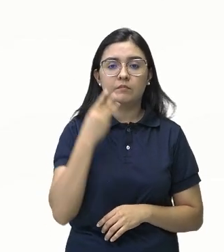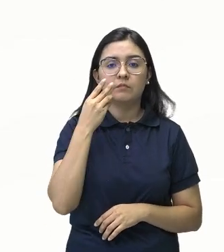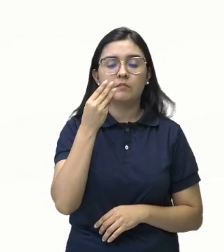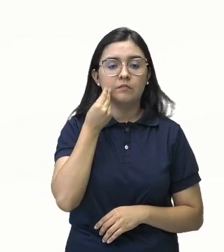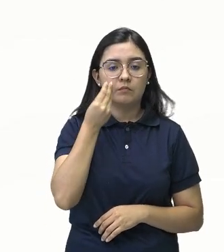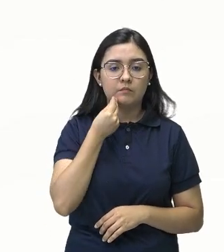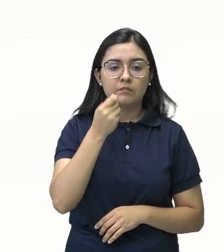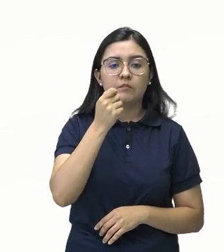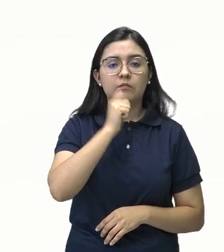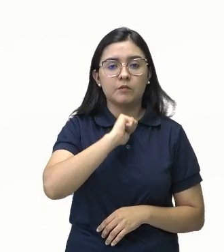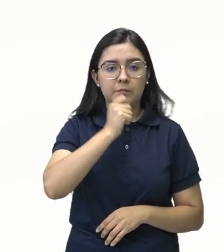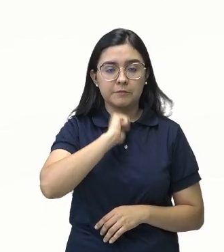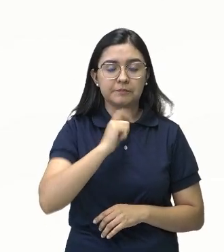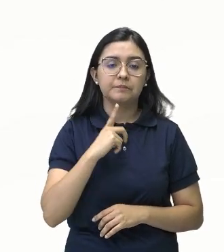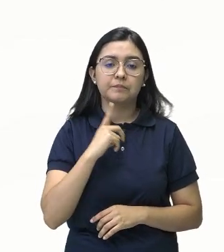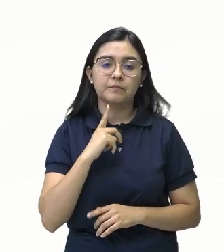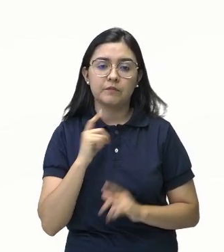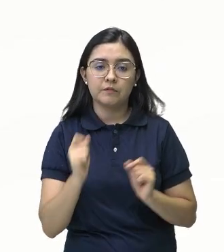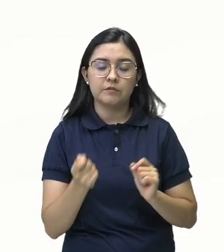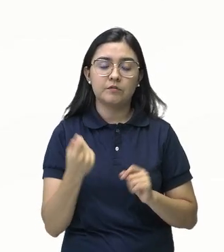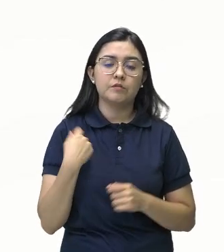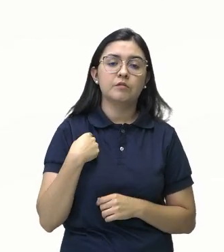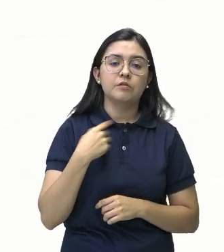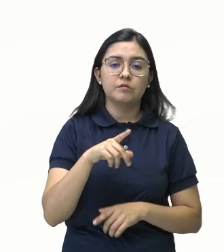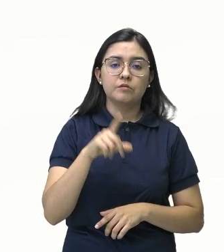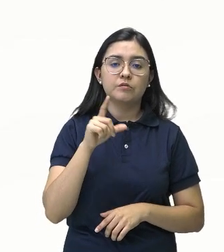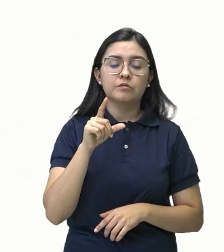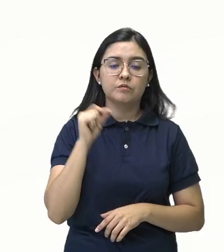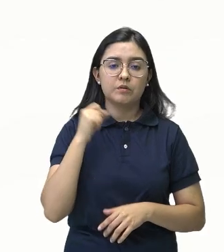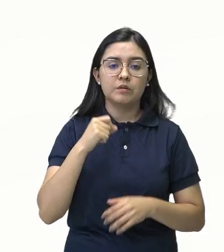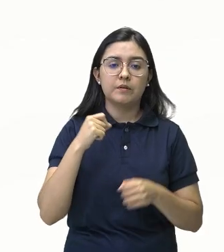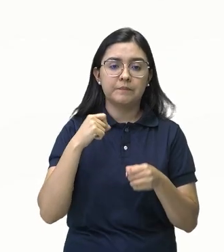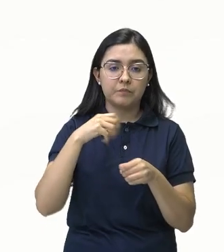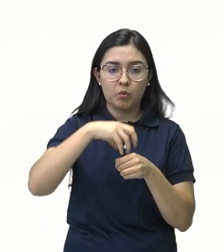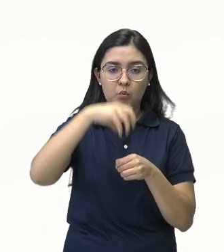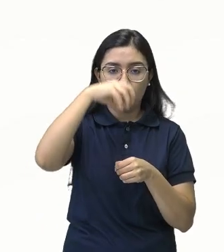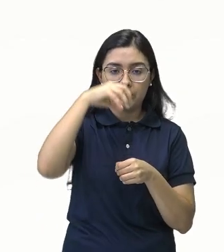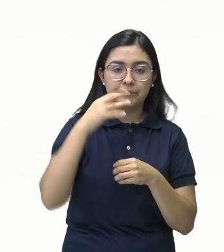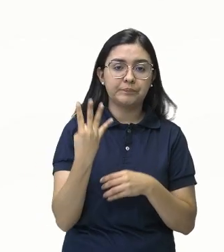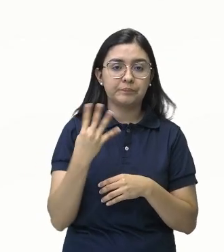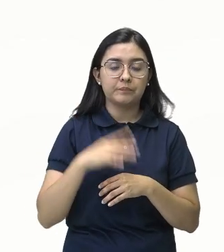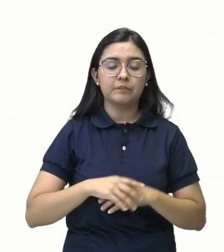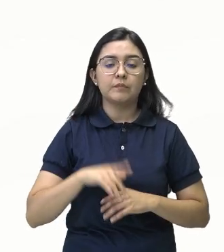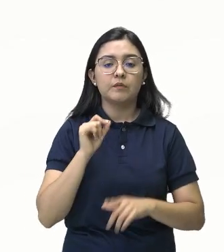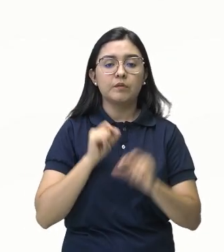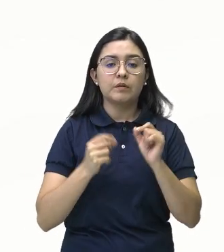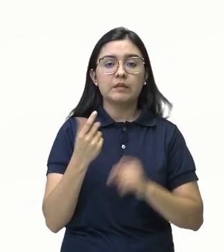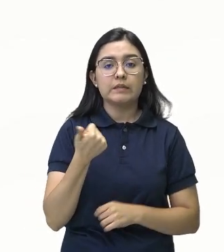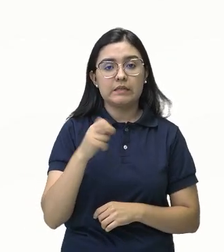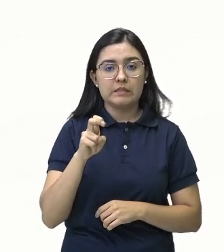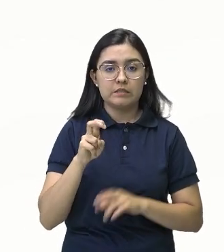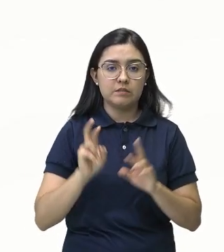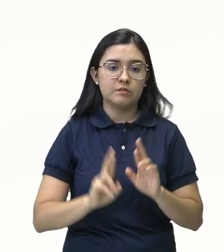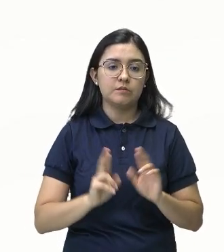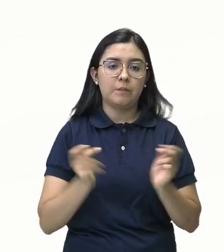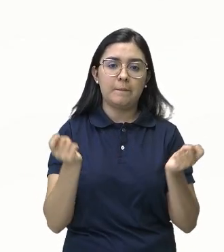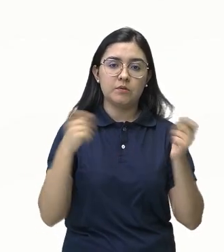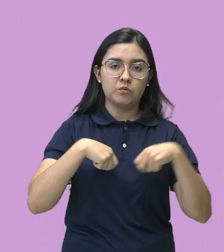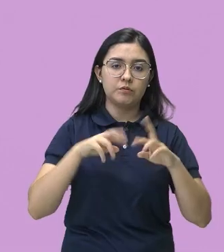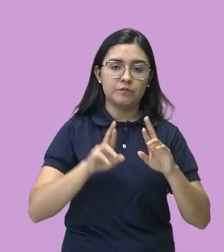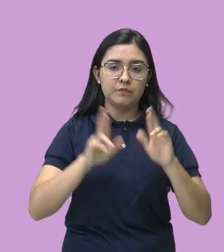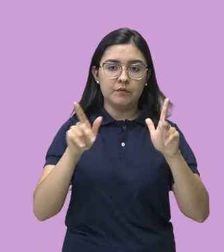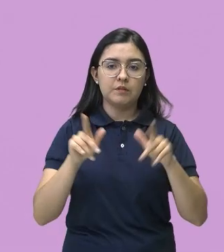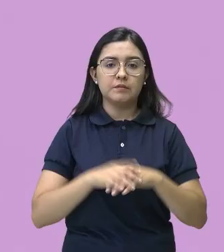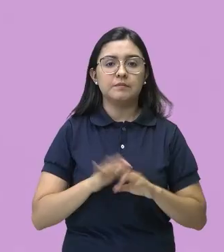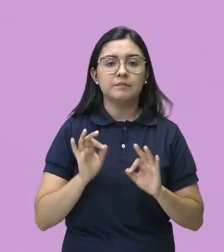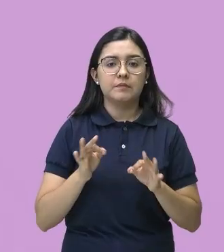de sorvete, e eu vou escolher aí 4 bolas de sorvete, eu posso fazer essa escolha de 15 modos diferentes. Tá